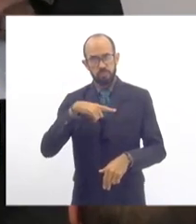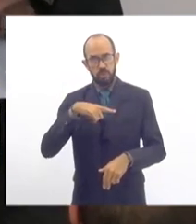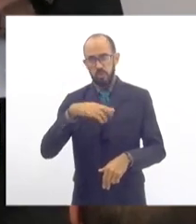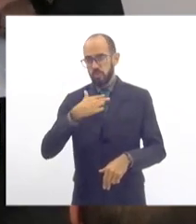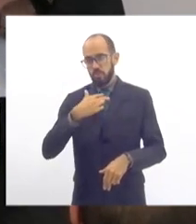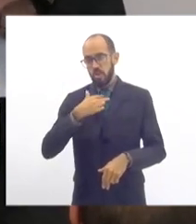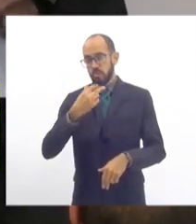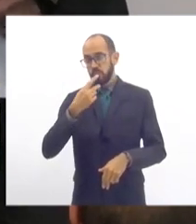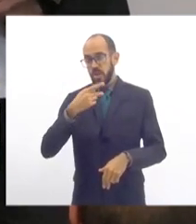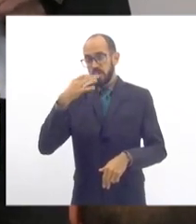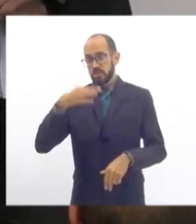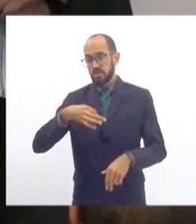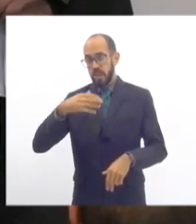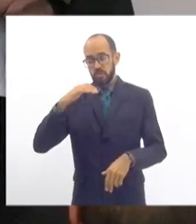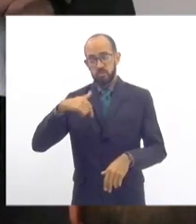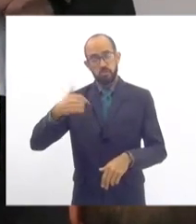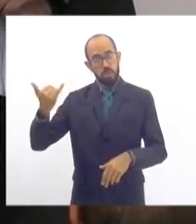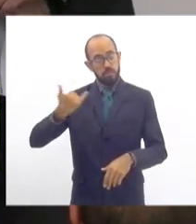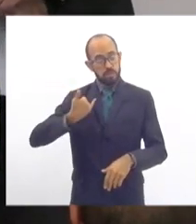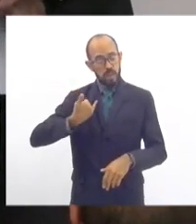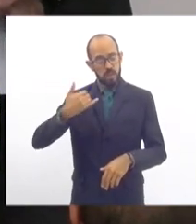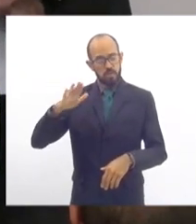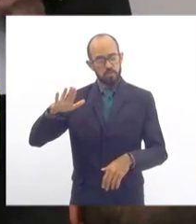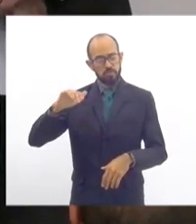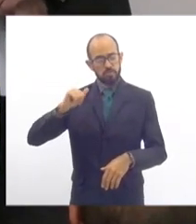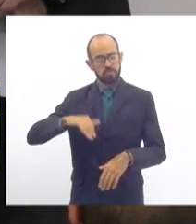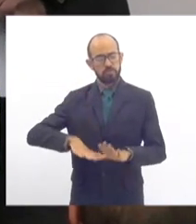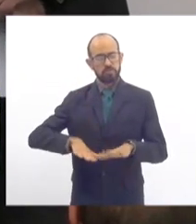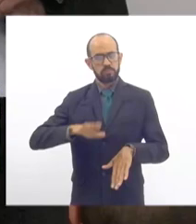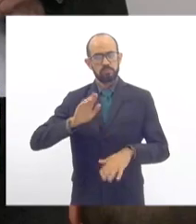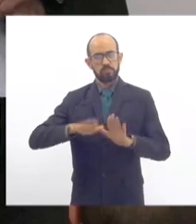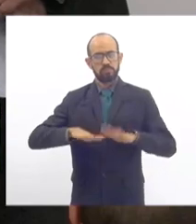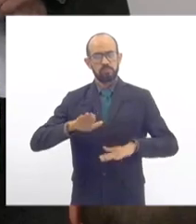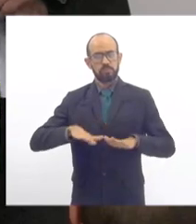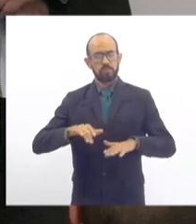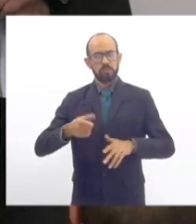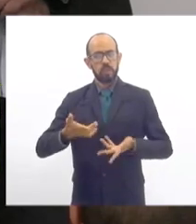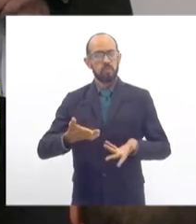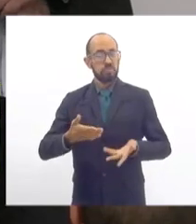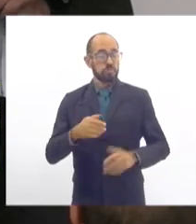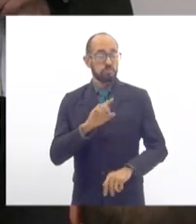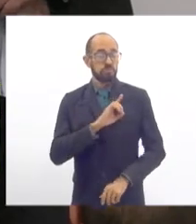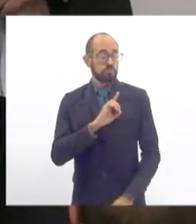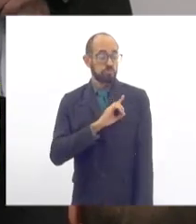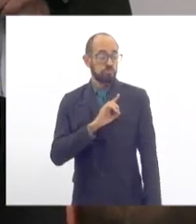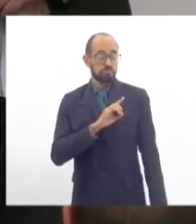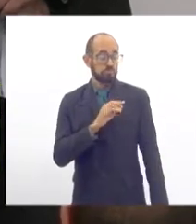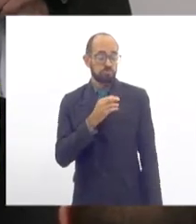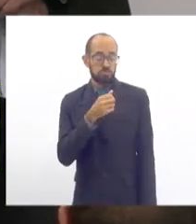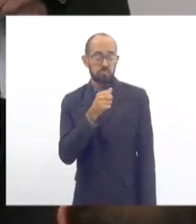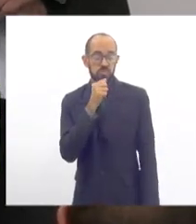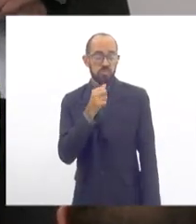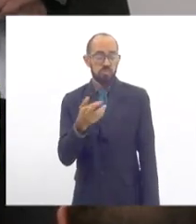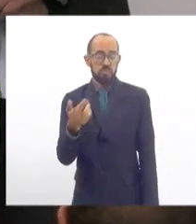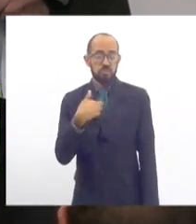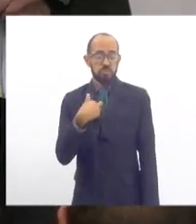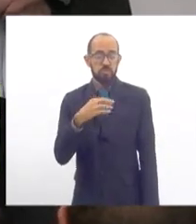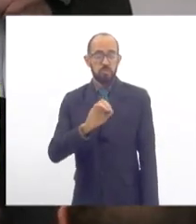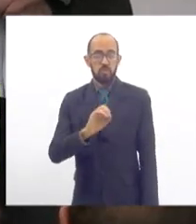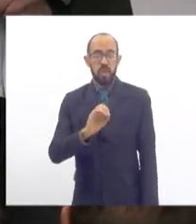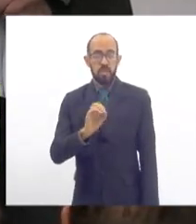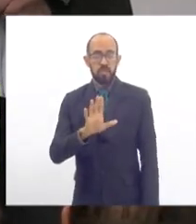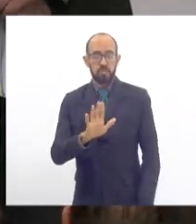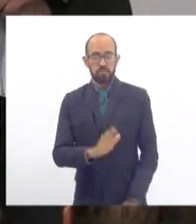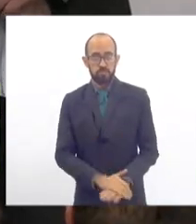Detran já sabe o que a PGE vai falar. Mas o Detran não falou nada para a gente, o que ela vai falar, o que a PGE disse.